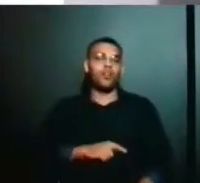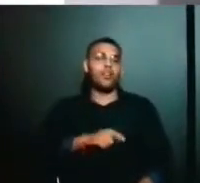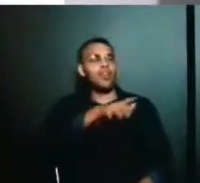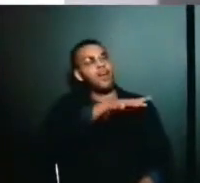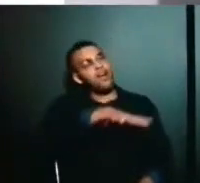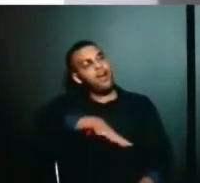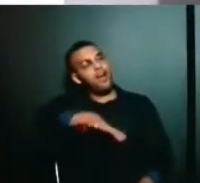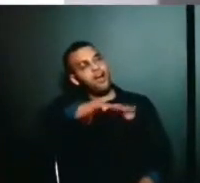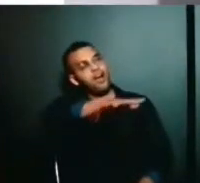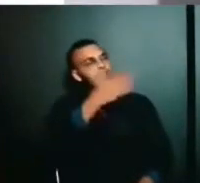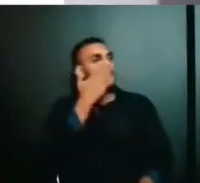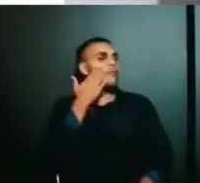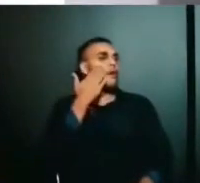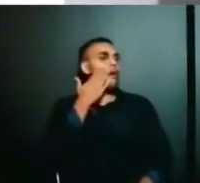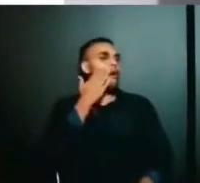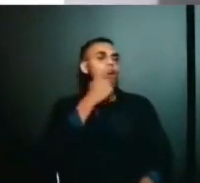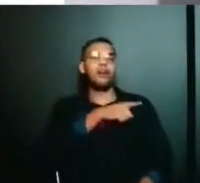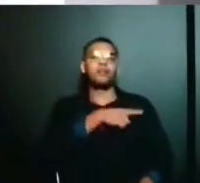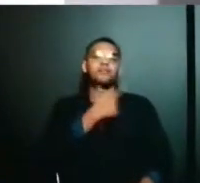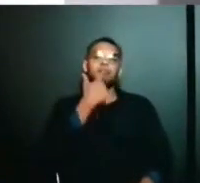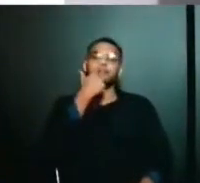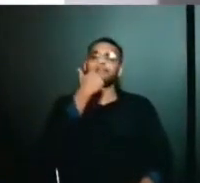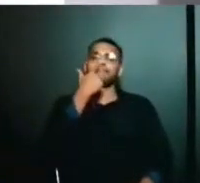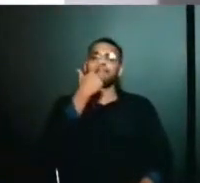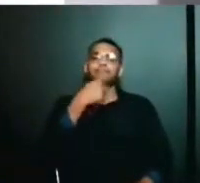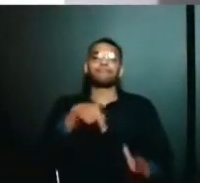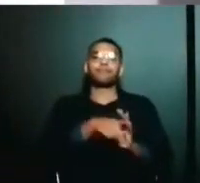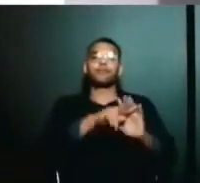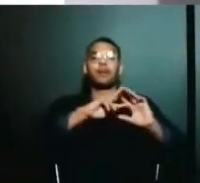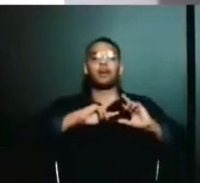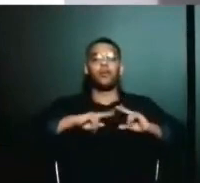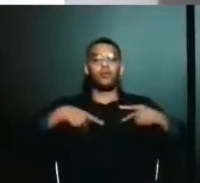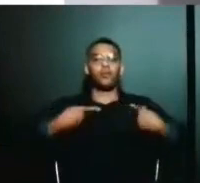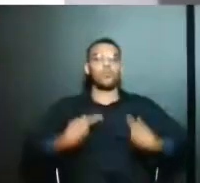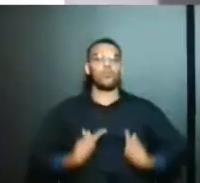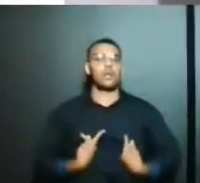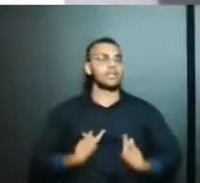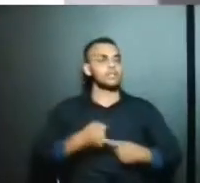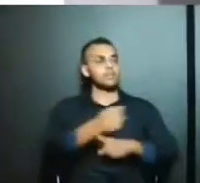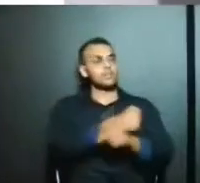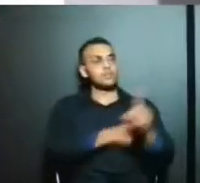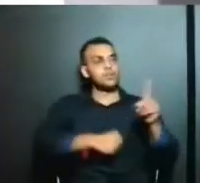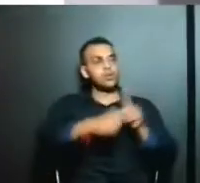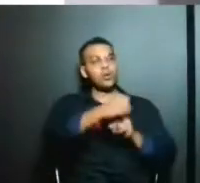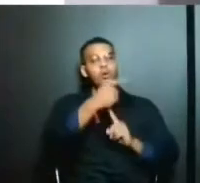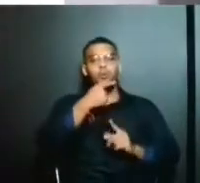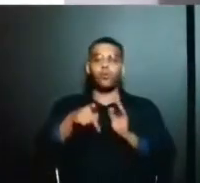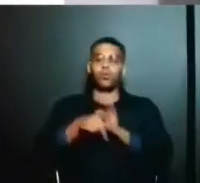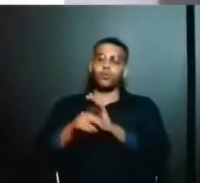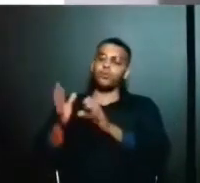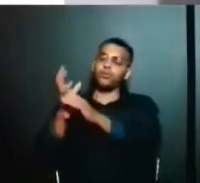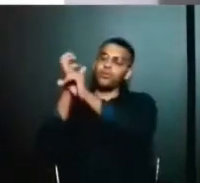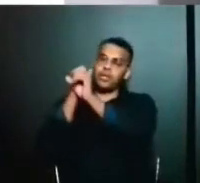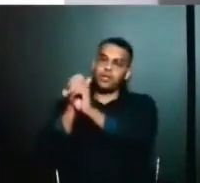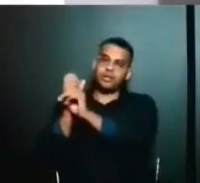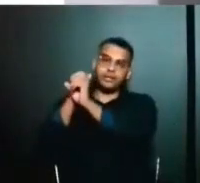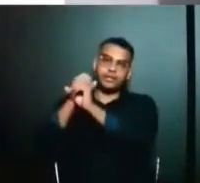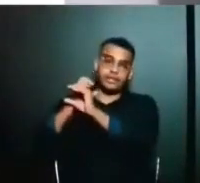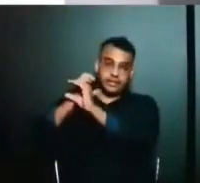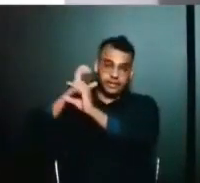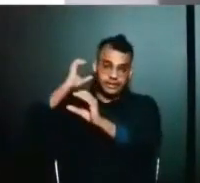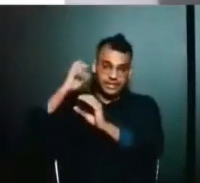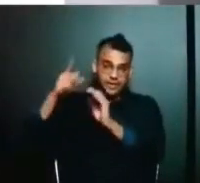do saber, são as áreas mais humanas e sociais, e muitas vezes os homens são mais das exatas, das engenharias. Isso é uma tendência